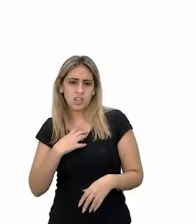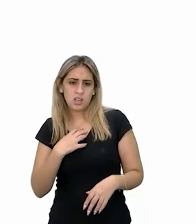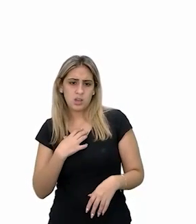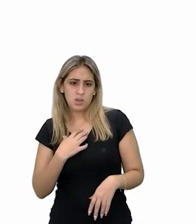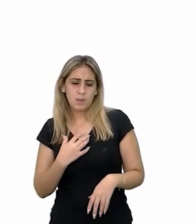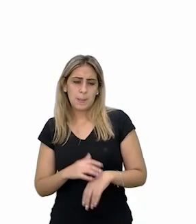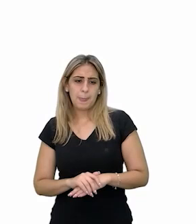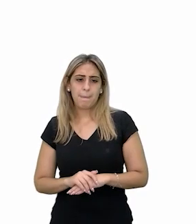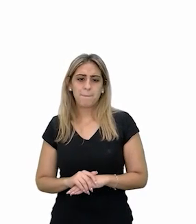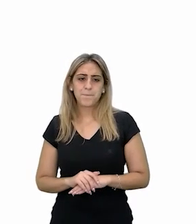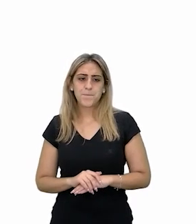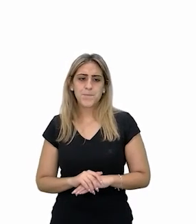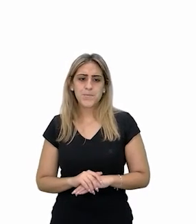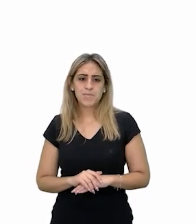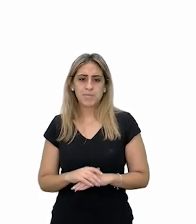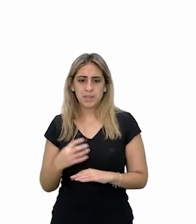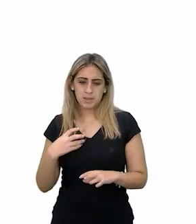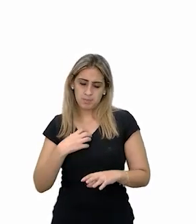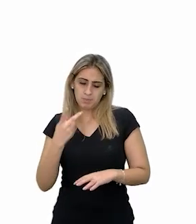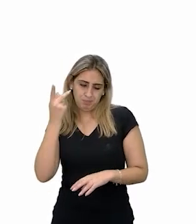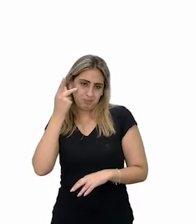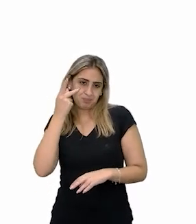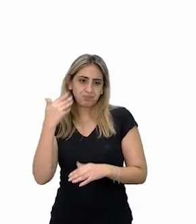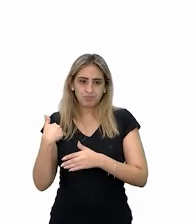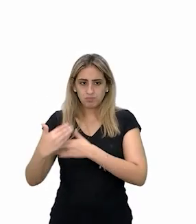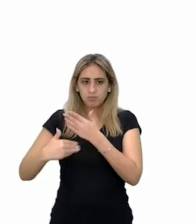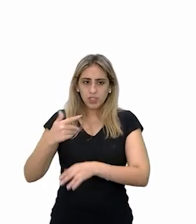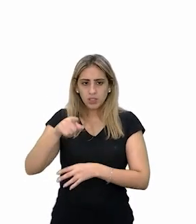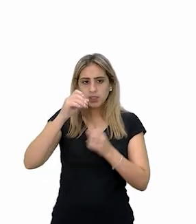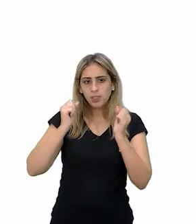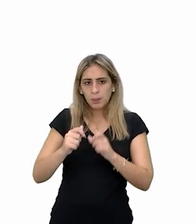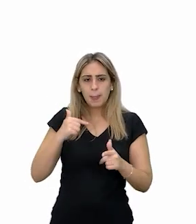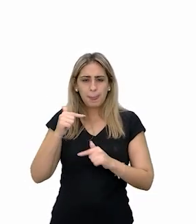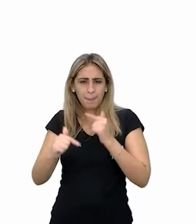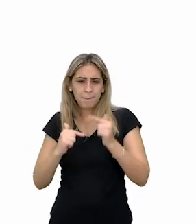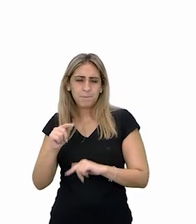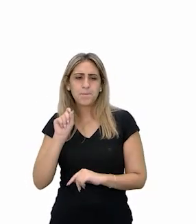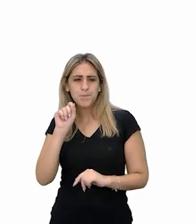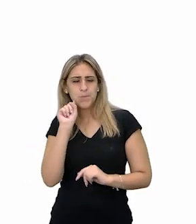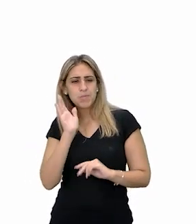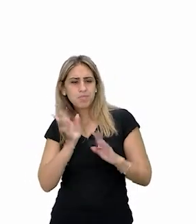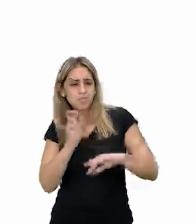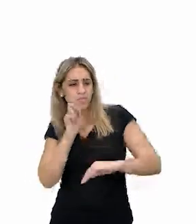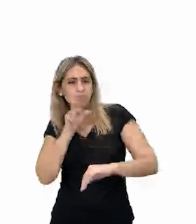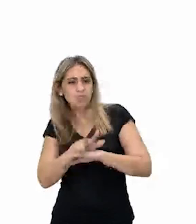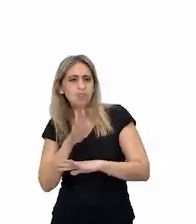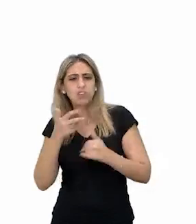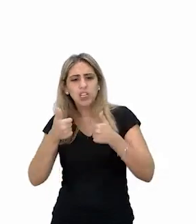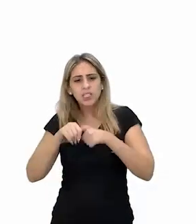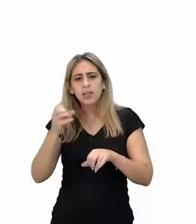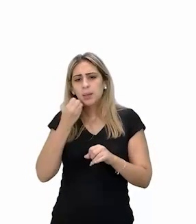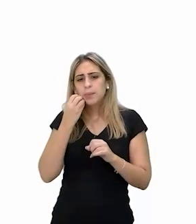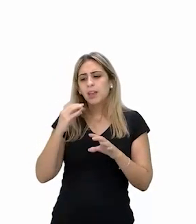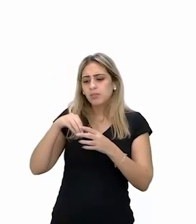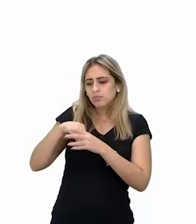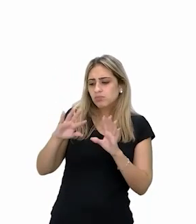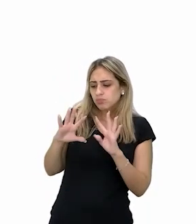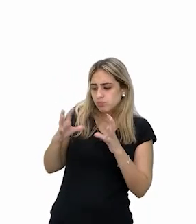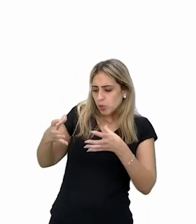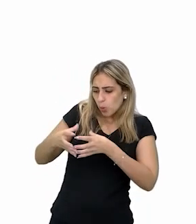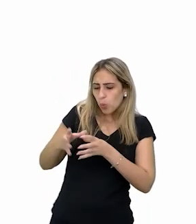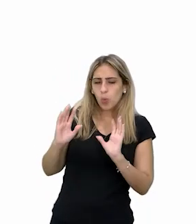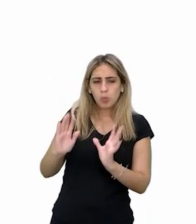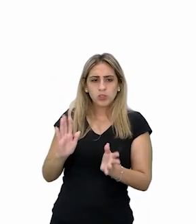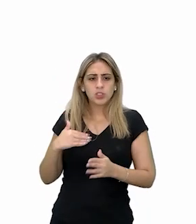a plataforma São Paulo, no caso, né? Então, vocês podem entrar lá, quem já entrou e já está bem familiarizado, então talvez já pode